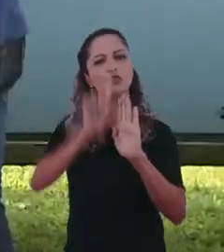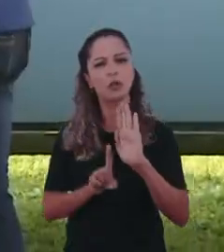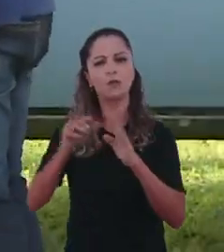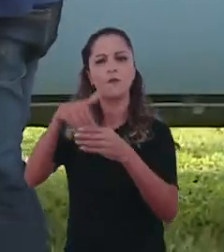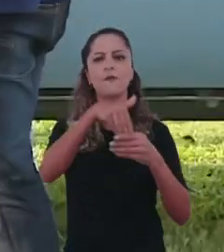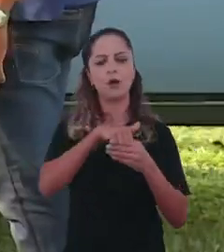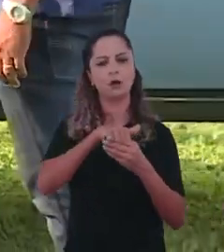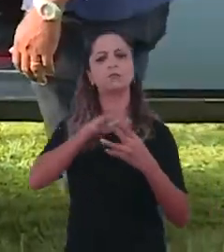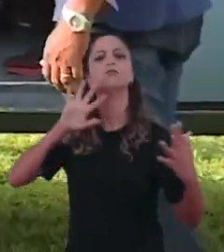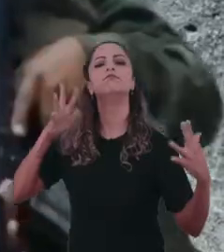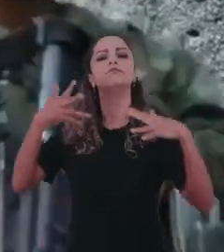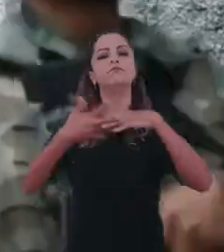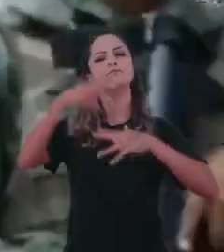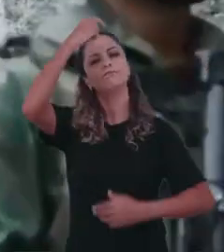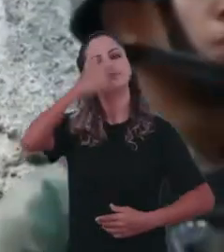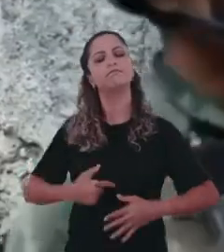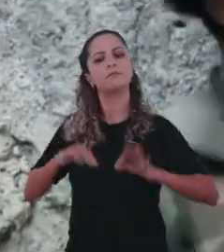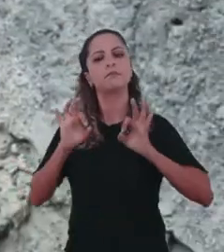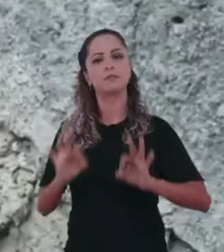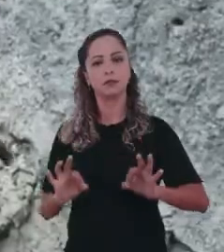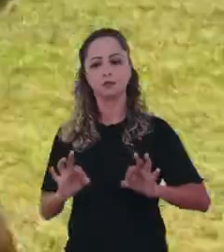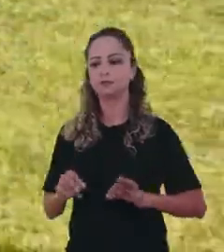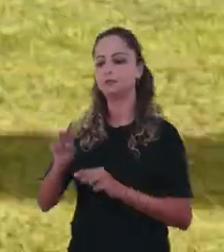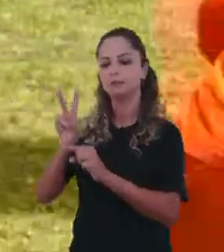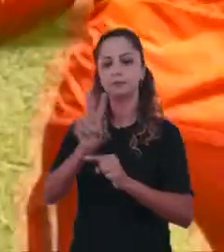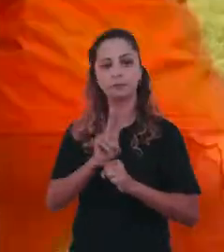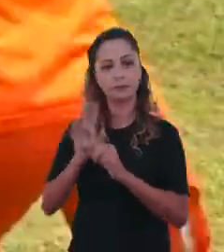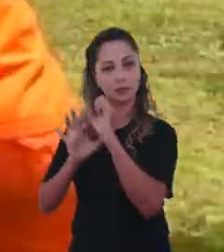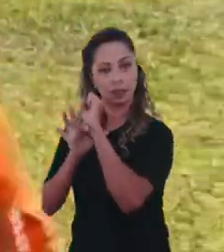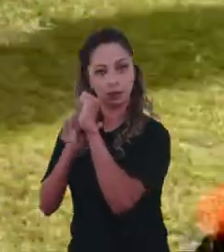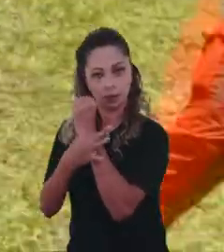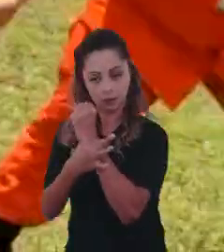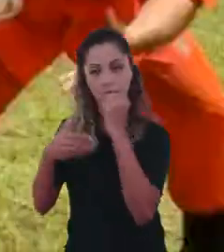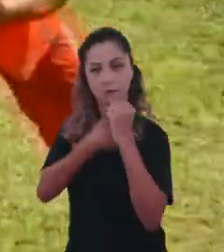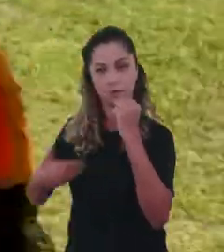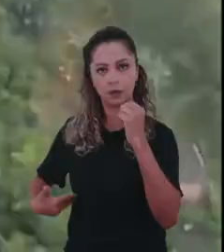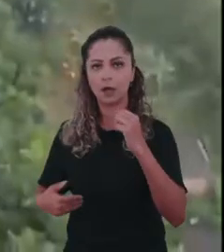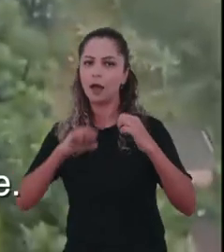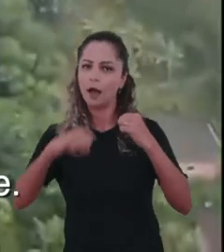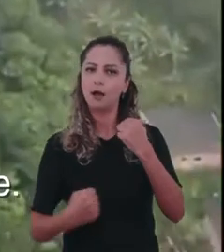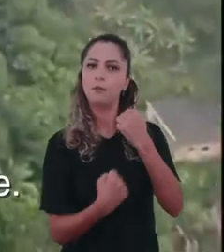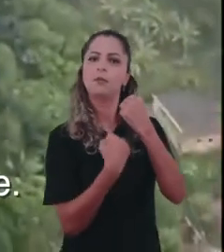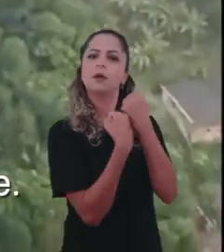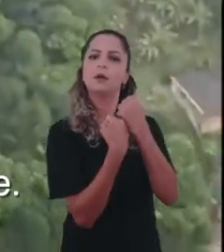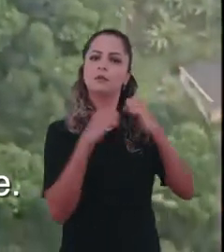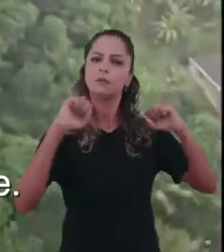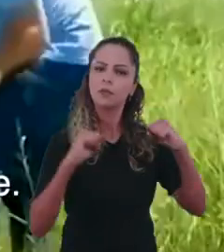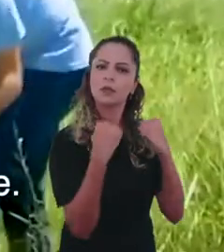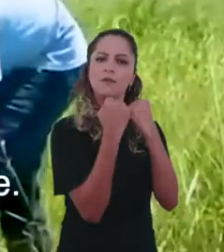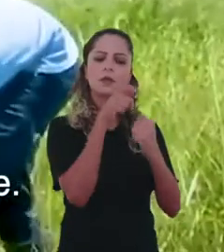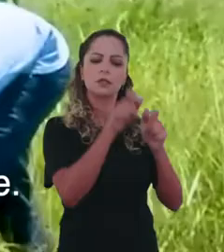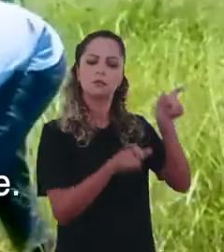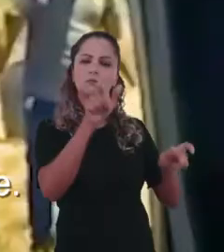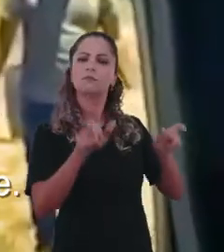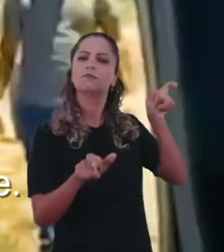ao voto. Fortalecemos a segurança pública e apoiamos a defesa civil quando a necessidade se